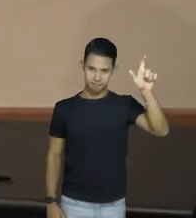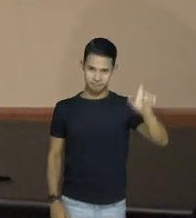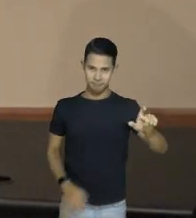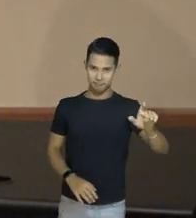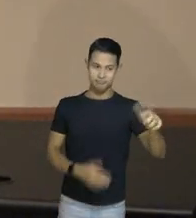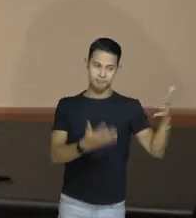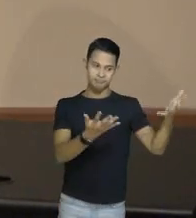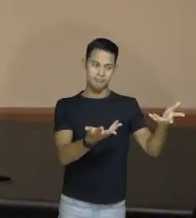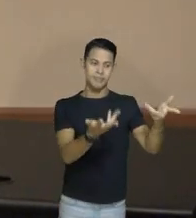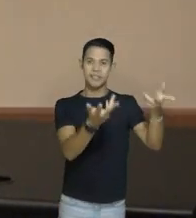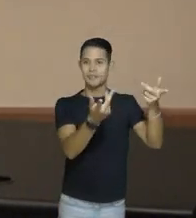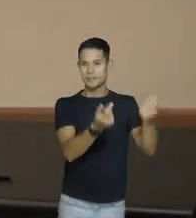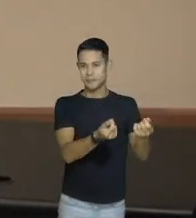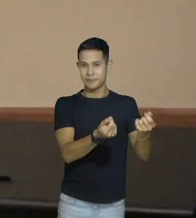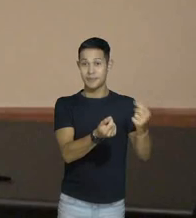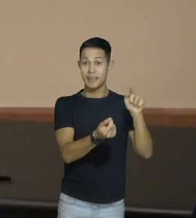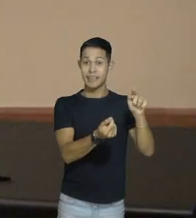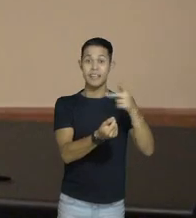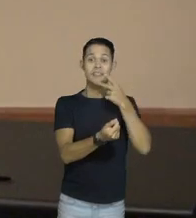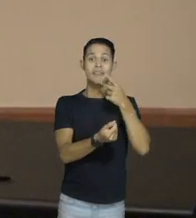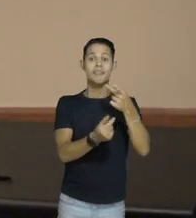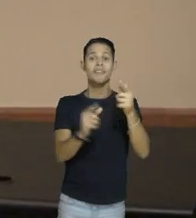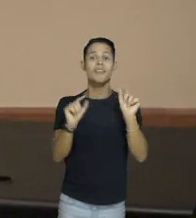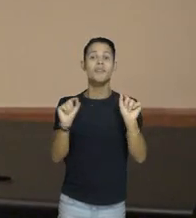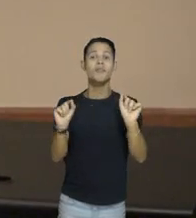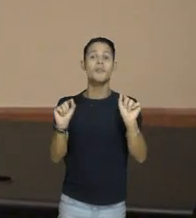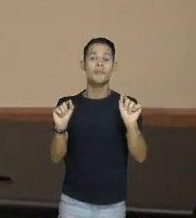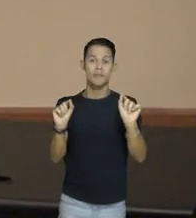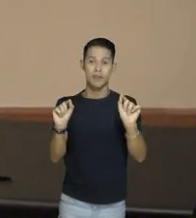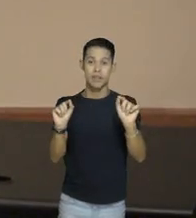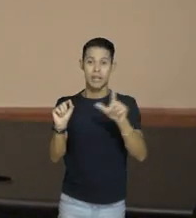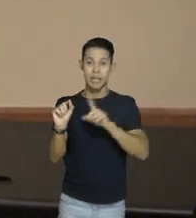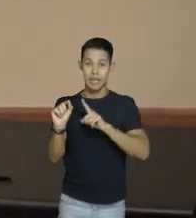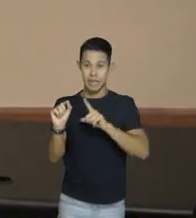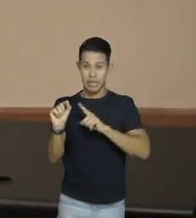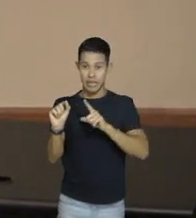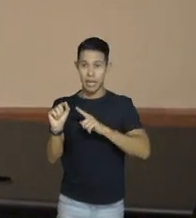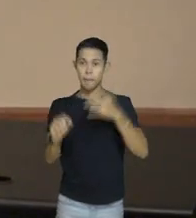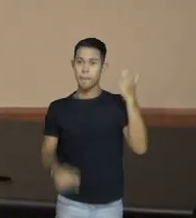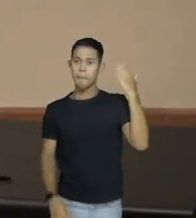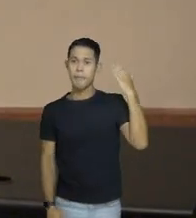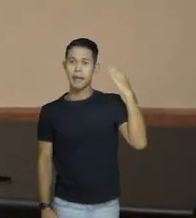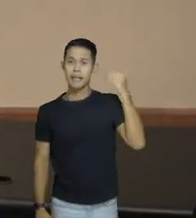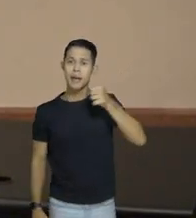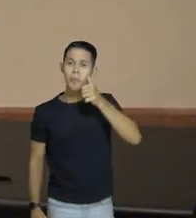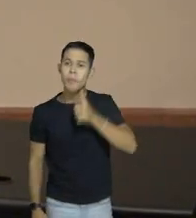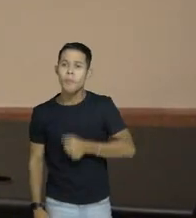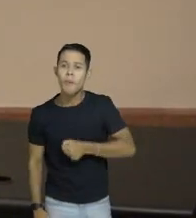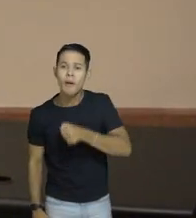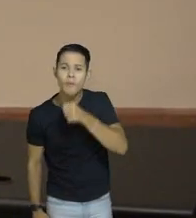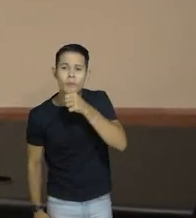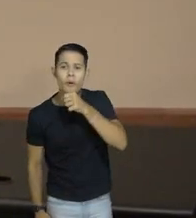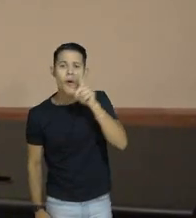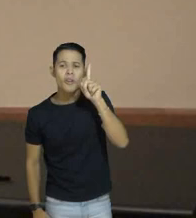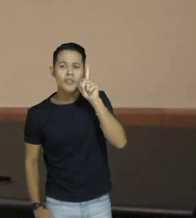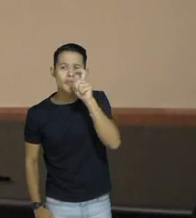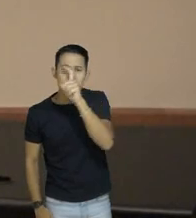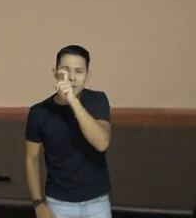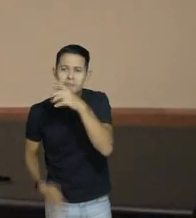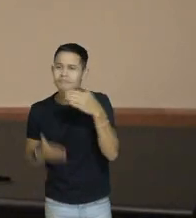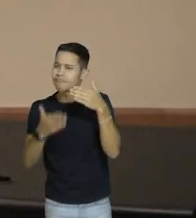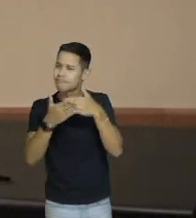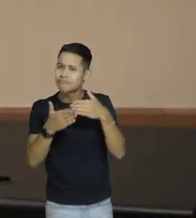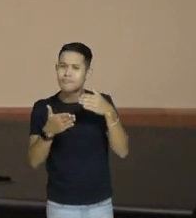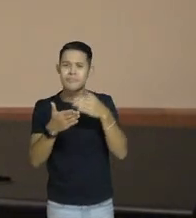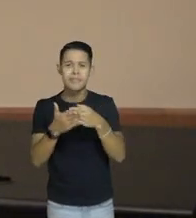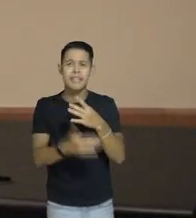Fantástico. E aí, o que ele fala para a gente? Que tem uma avó lá que teve dificuldade, que na quarta série